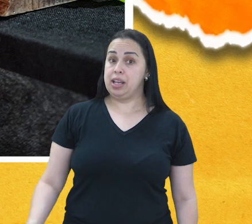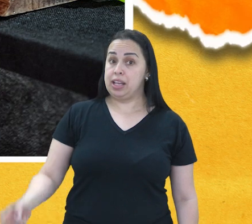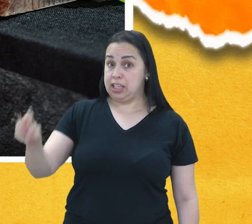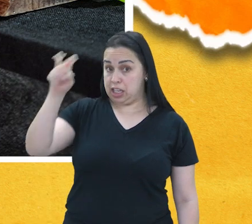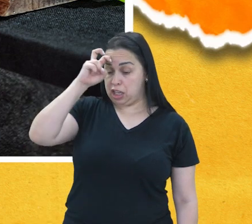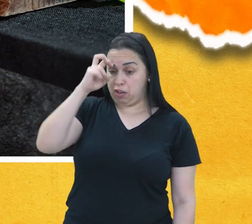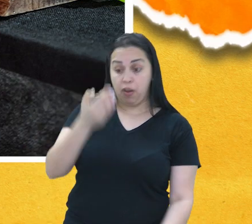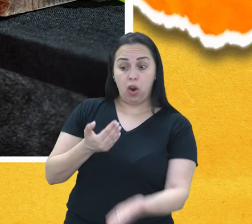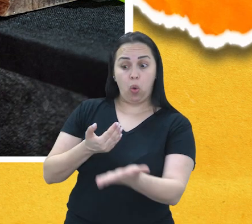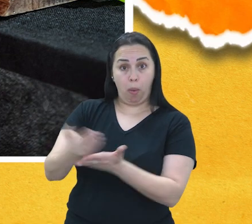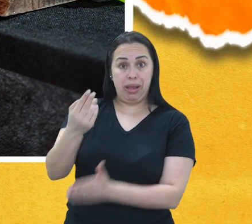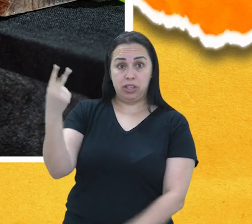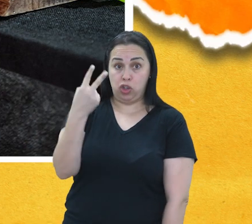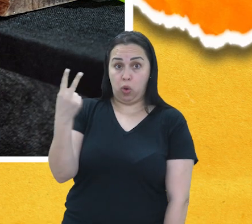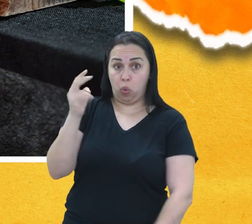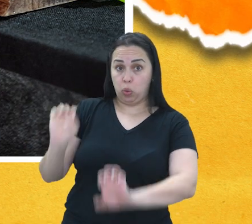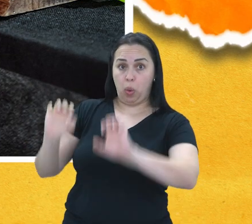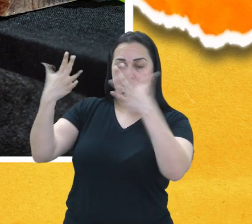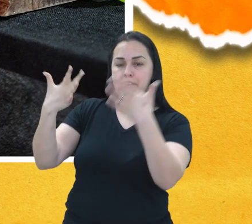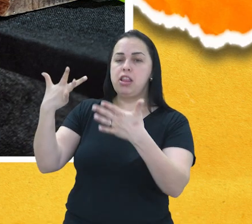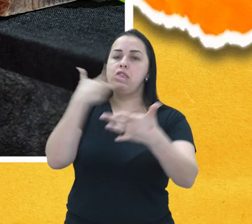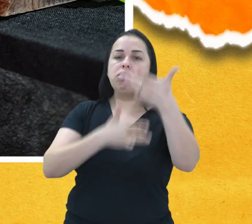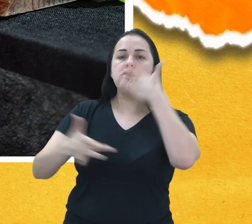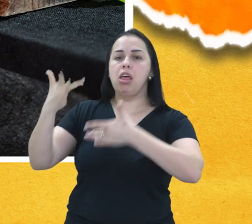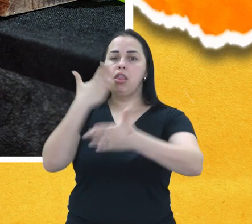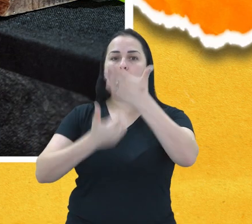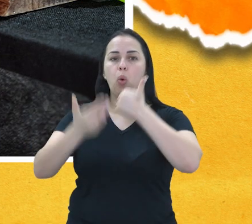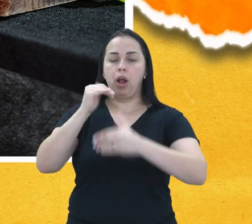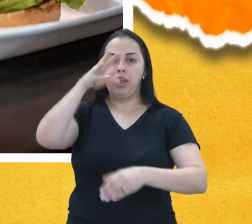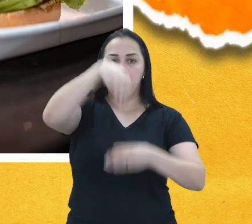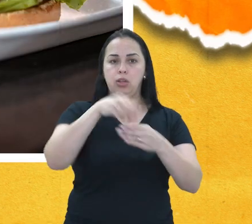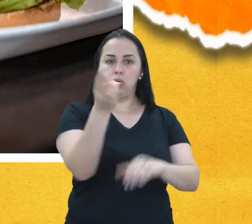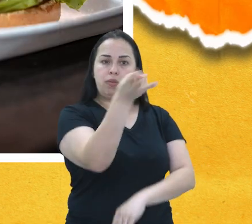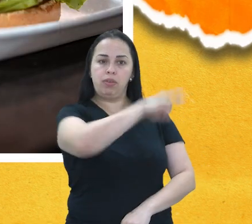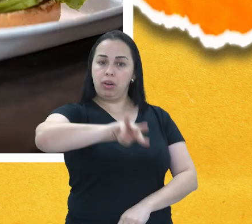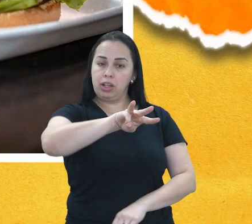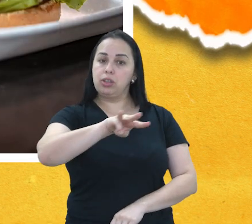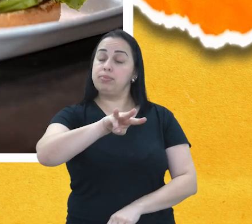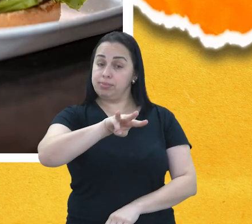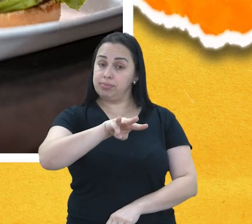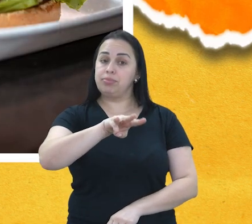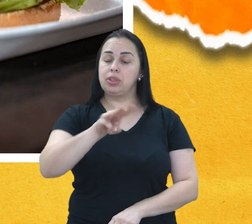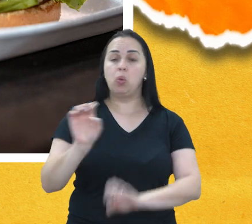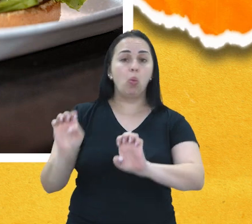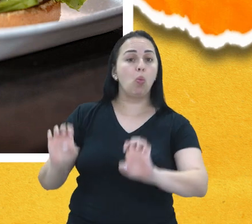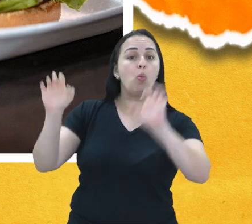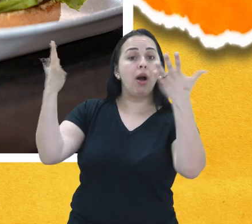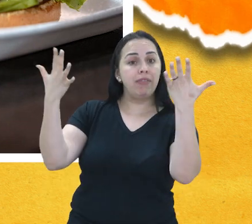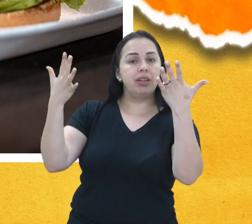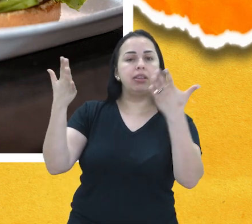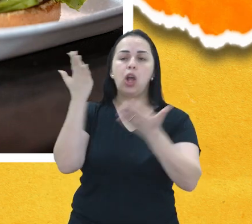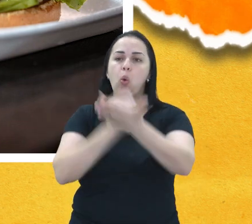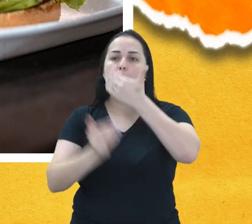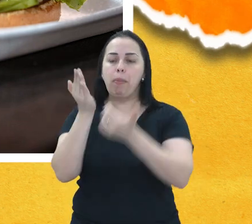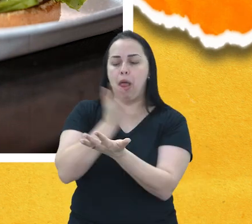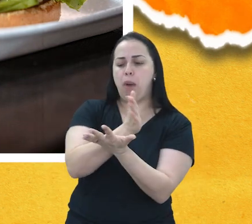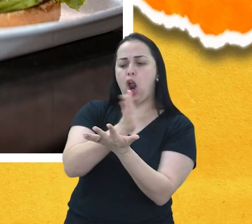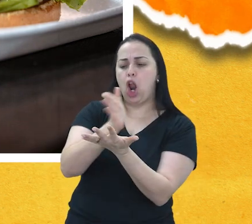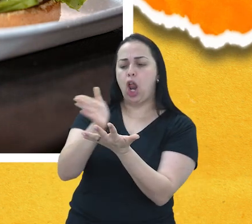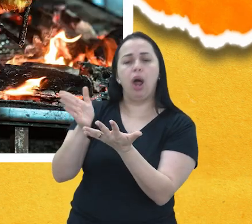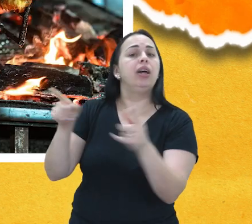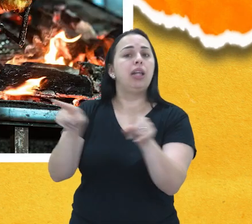Começa nesta quinta-feira a segunda edição do Festival Degusta, no estacionamento do Center Valley Shopping. O evento conta com